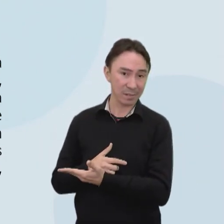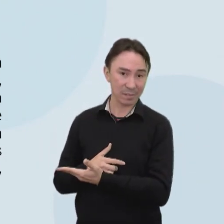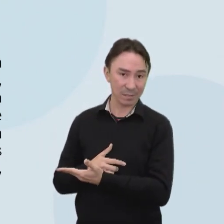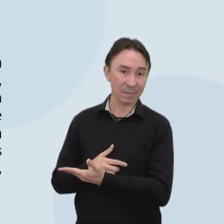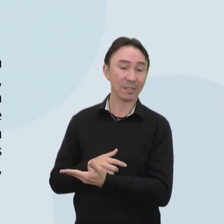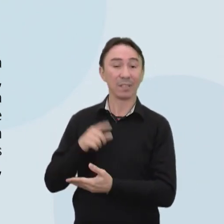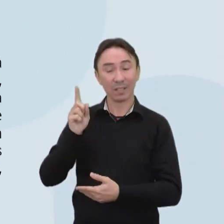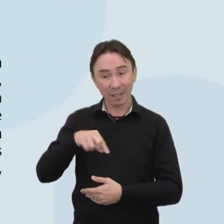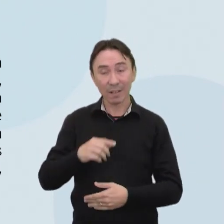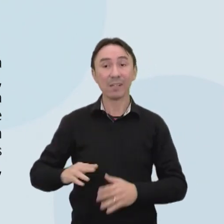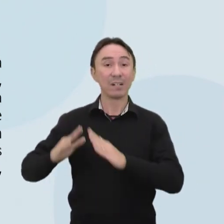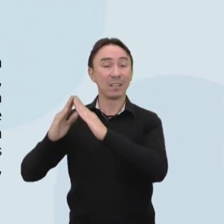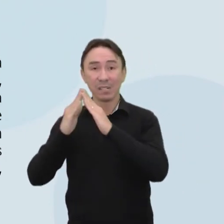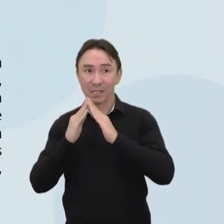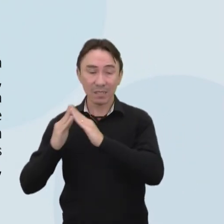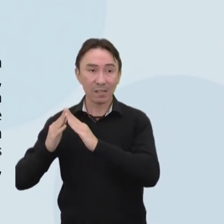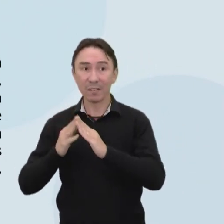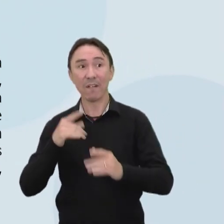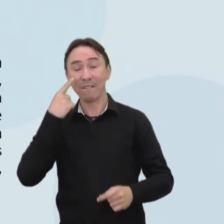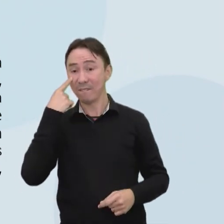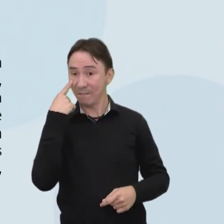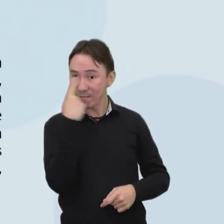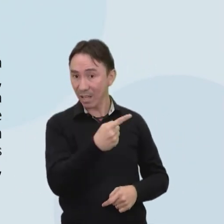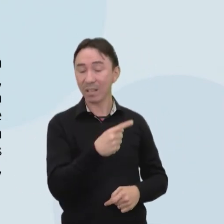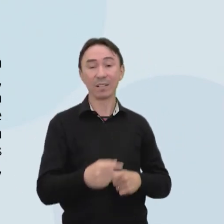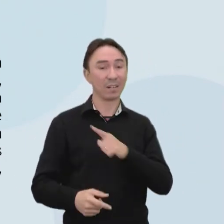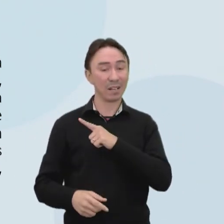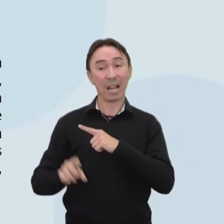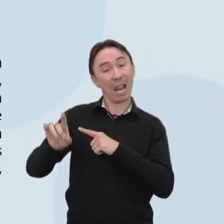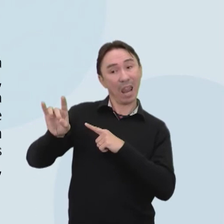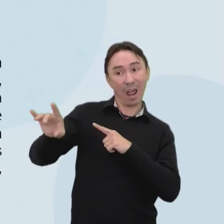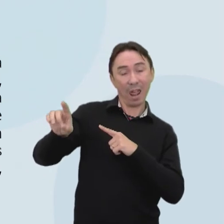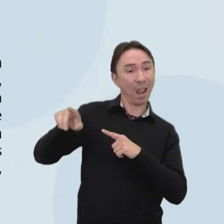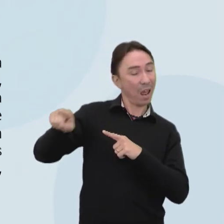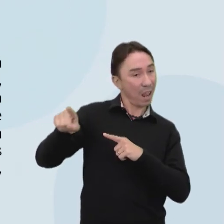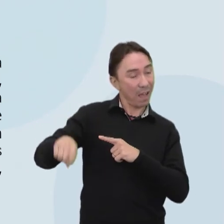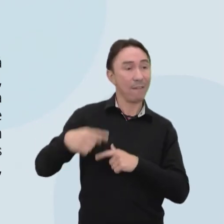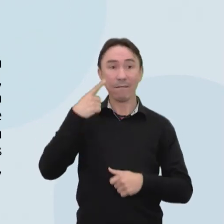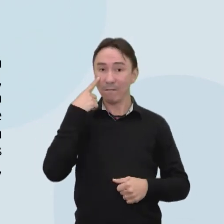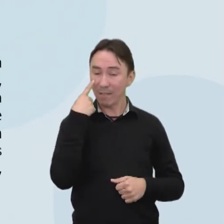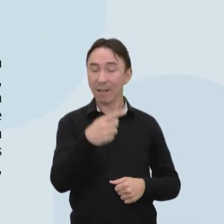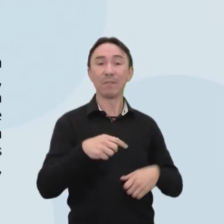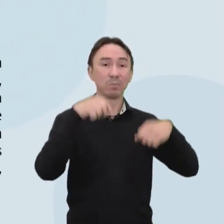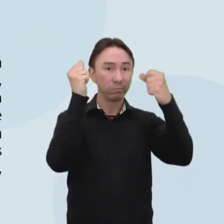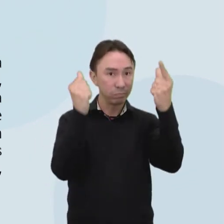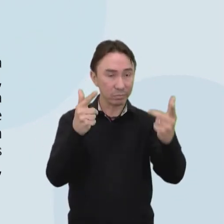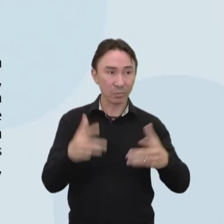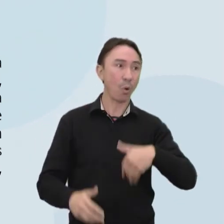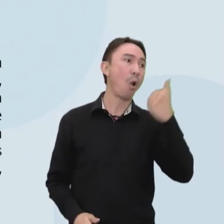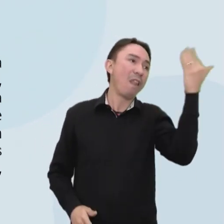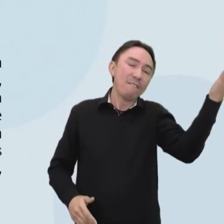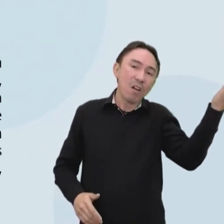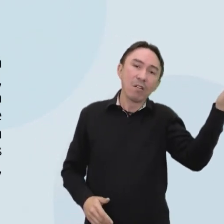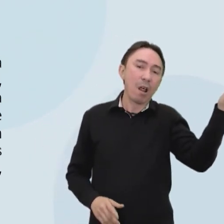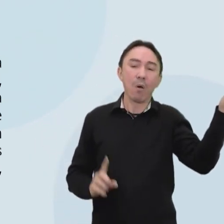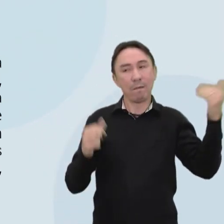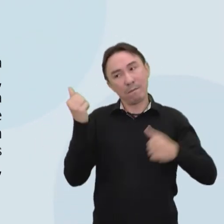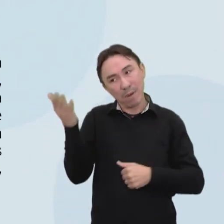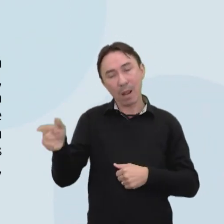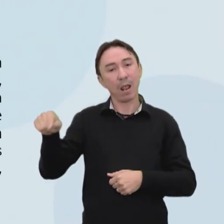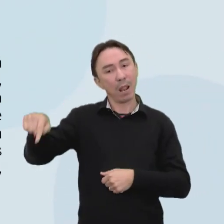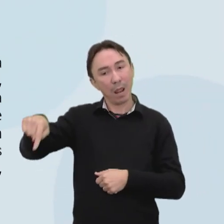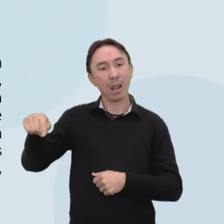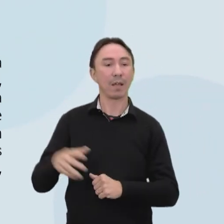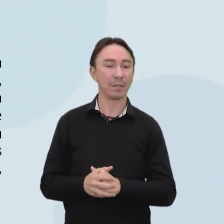da favela, ou seja, é a própria favela falando do racismo estrutural e não alguém de fora falando, né? Há mais de 1000 favelas na cidade do